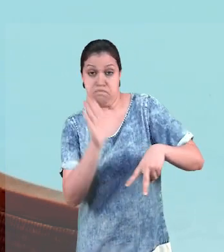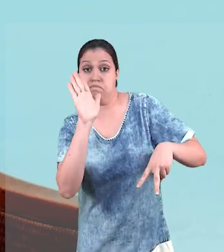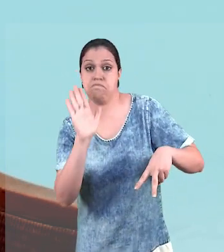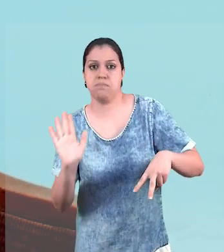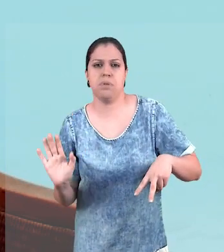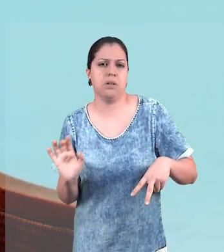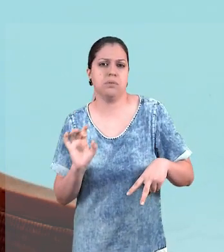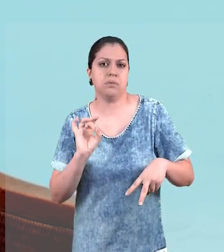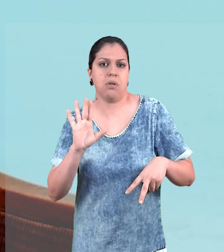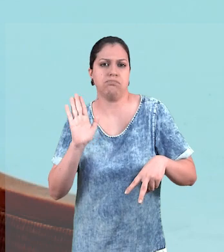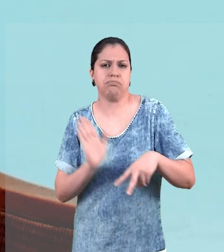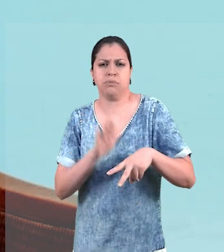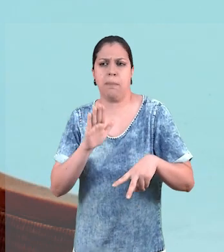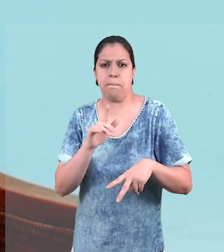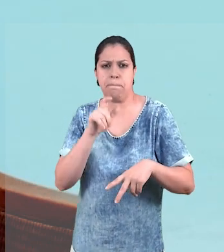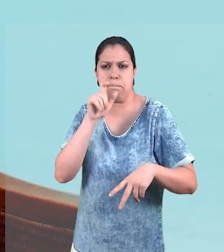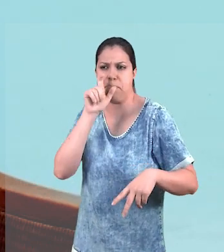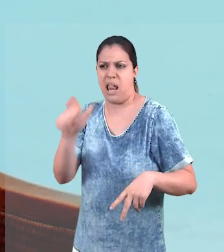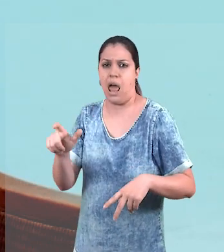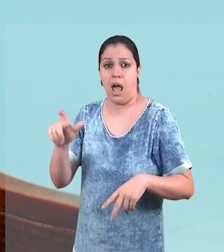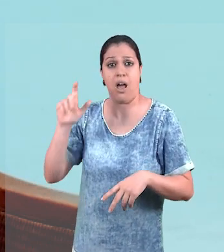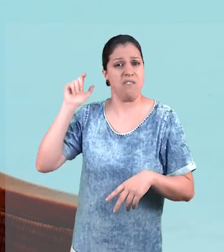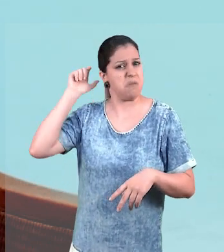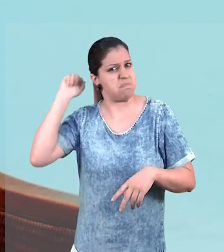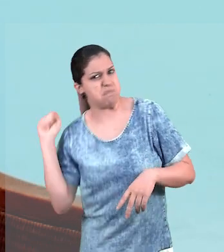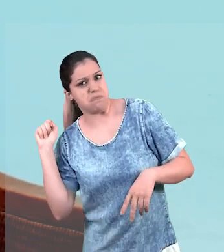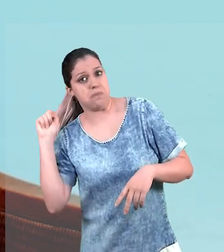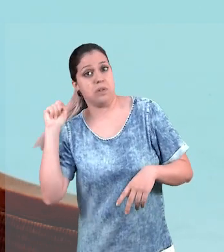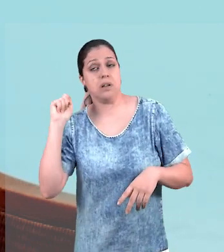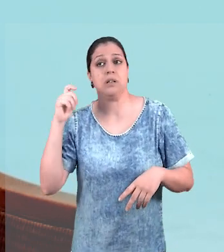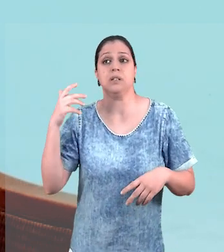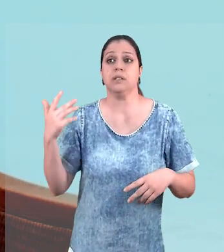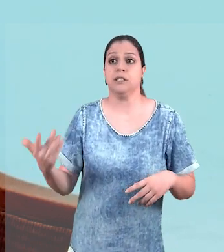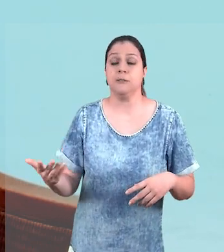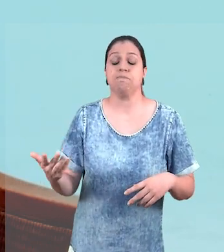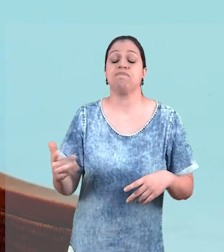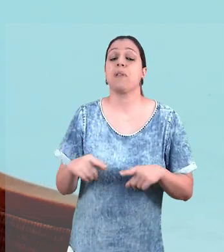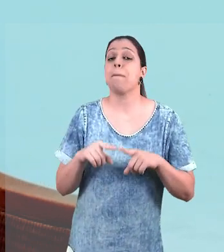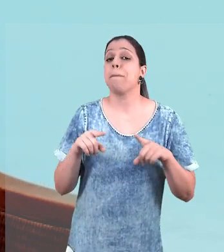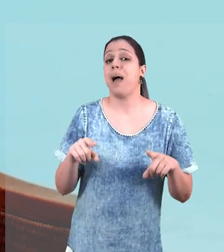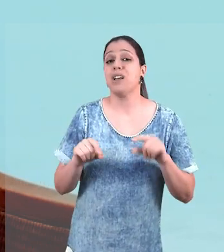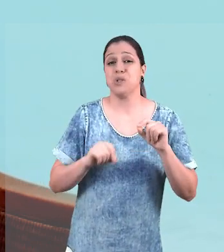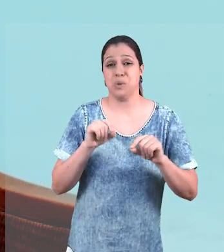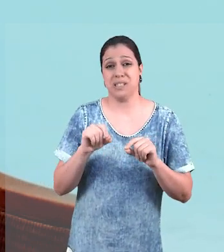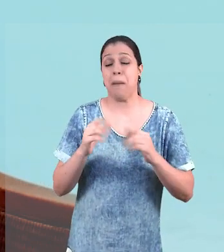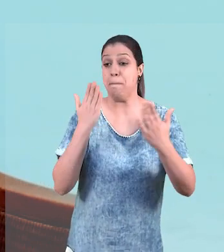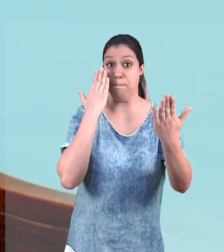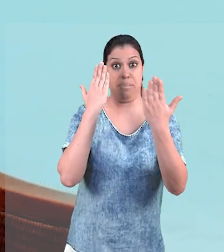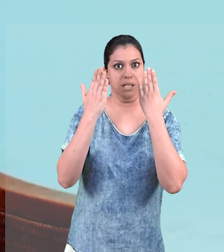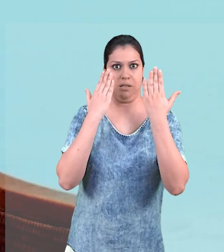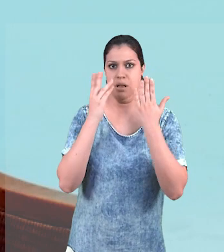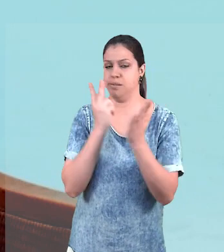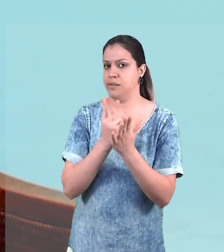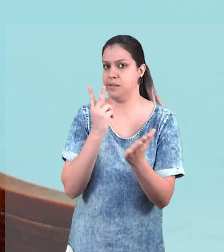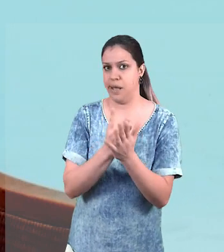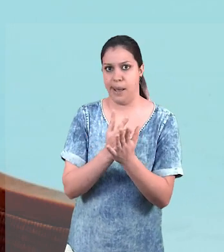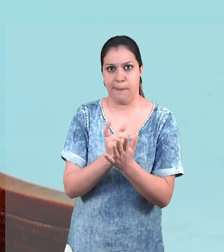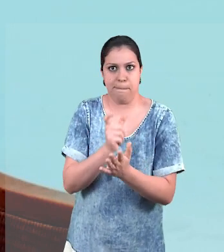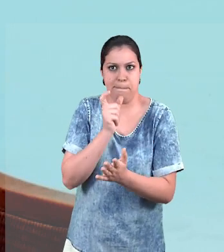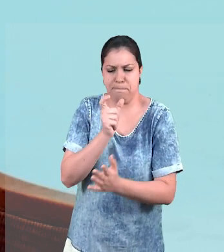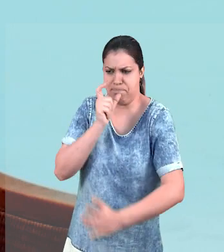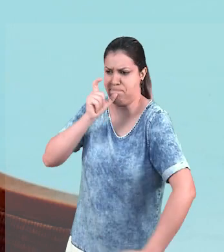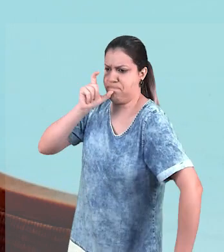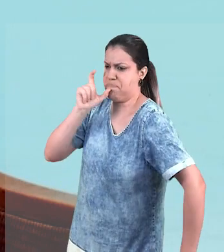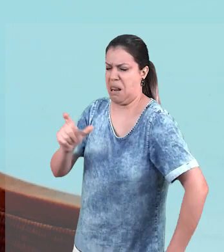na perna, algumas coisas negativas, um puxão de cabelo, mas principalmente